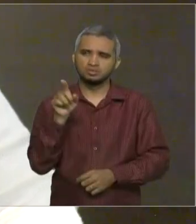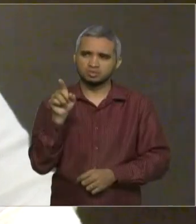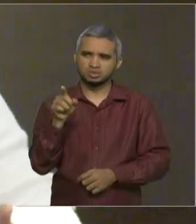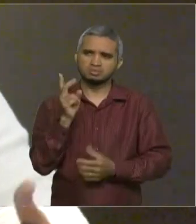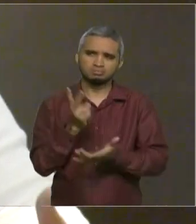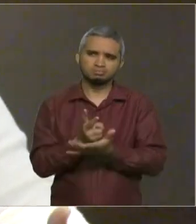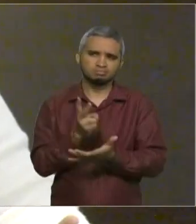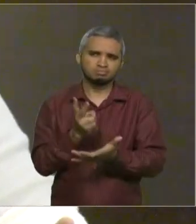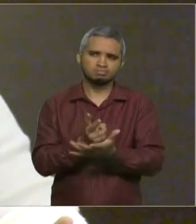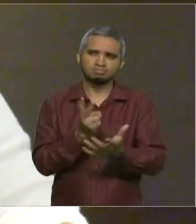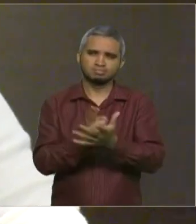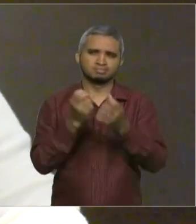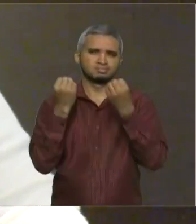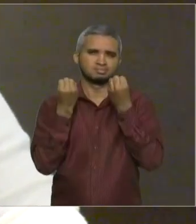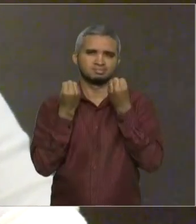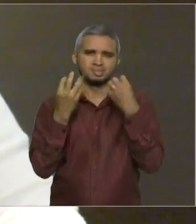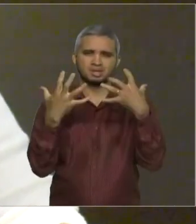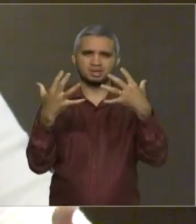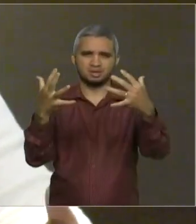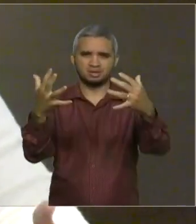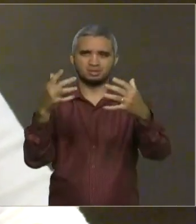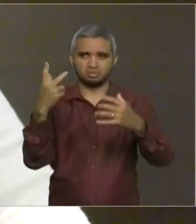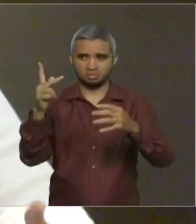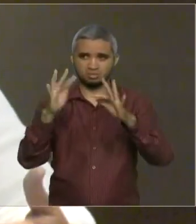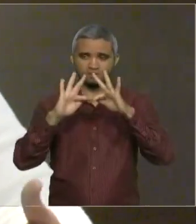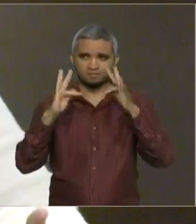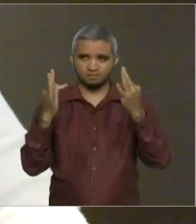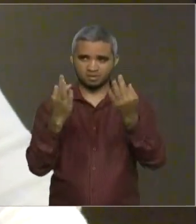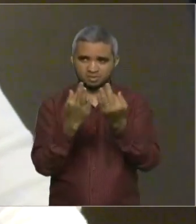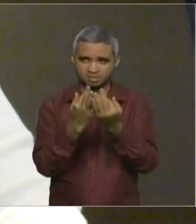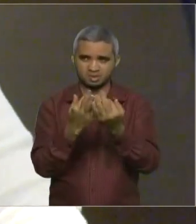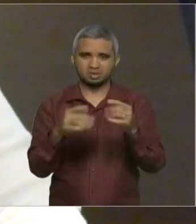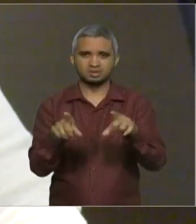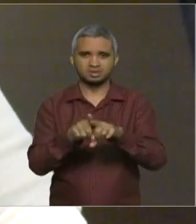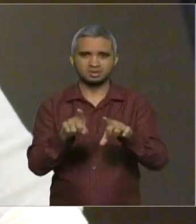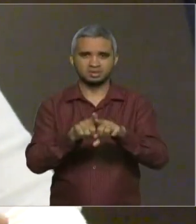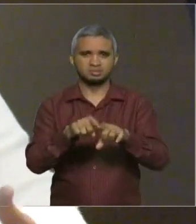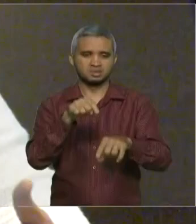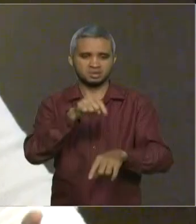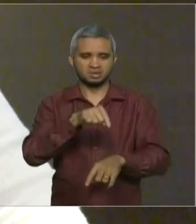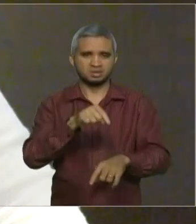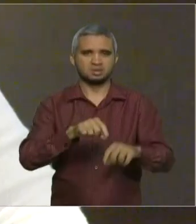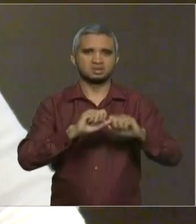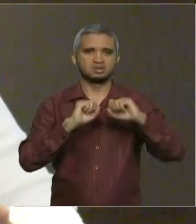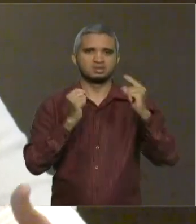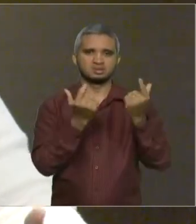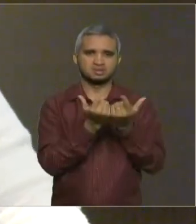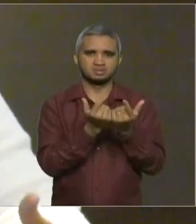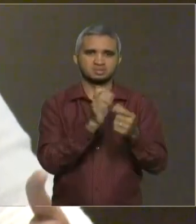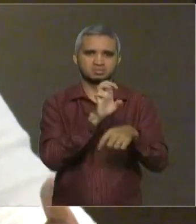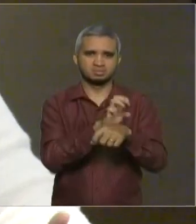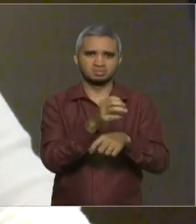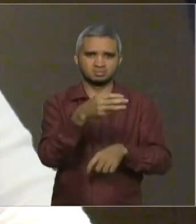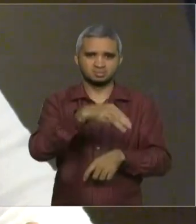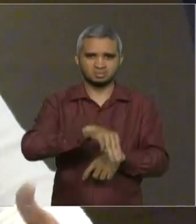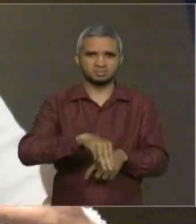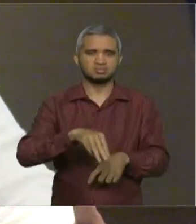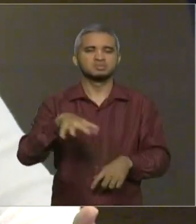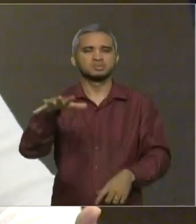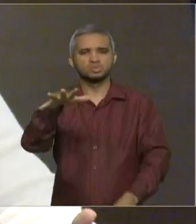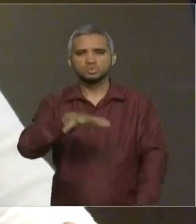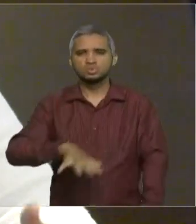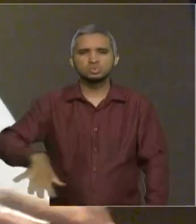brilho, não só da sua família, mas de nós, dessa Assembleia Legislativa, e também de todas as pessoas